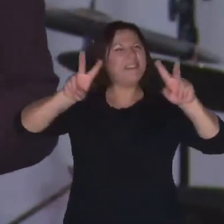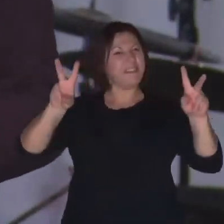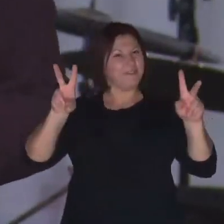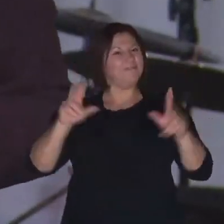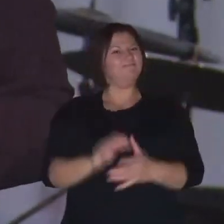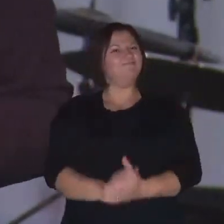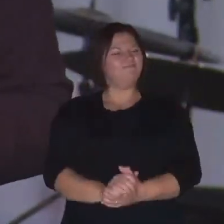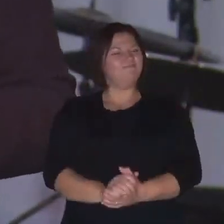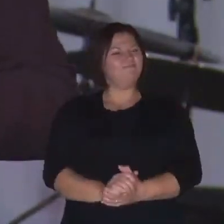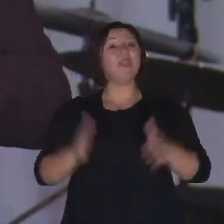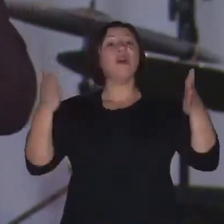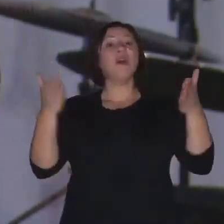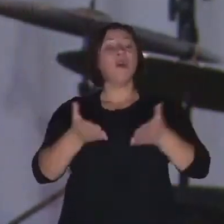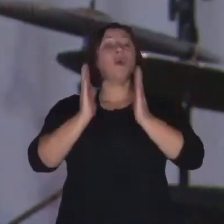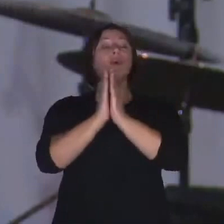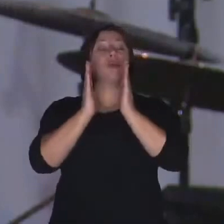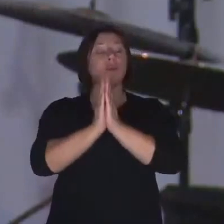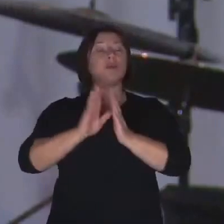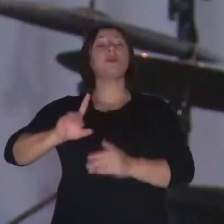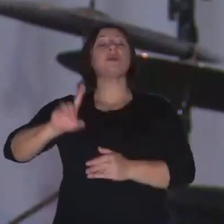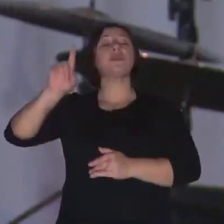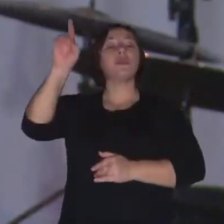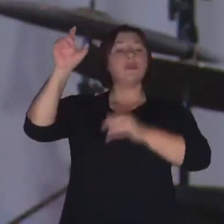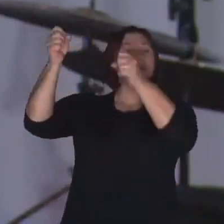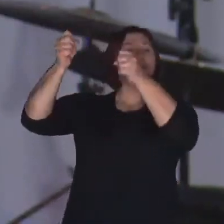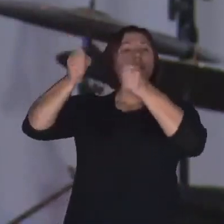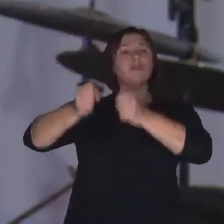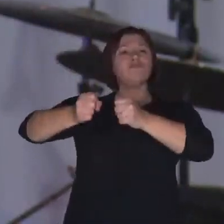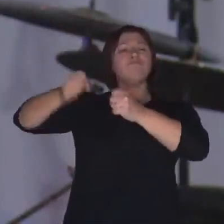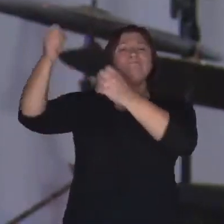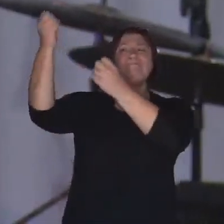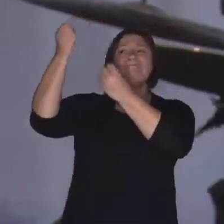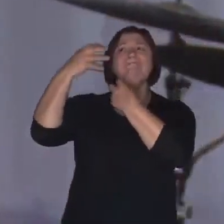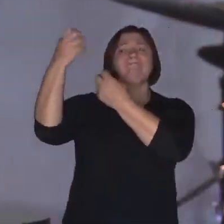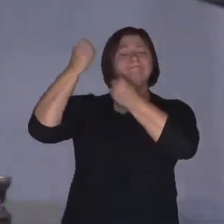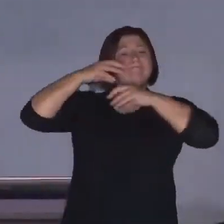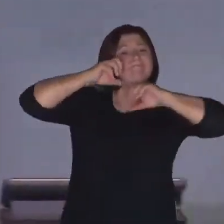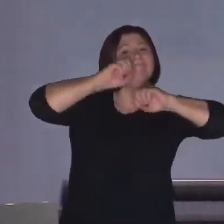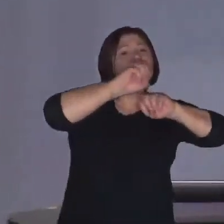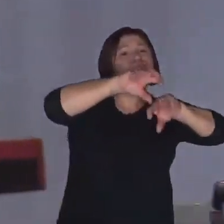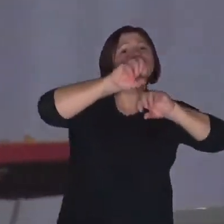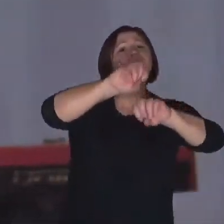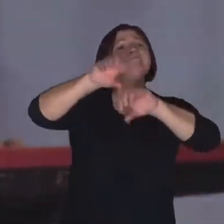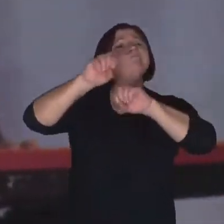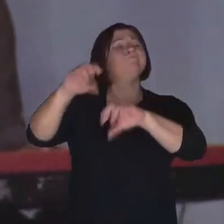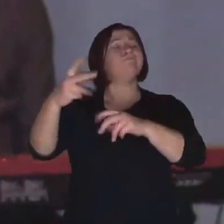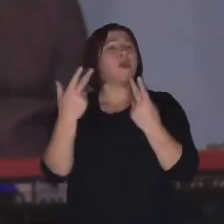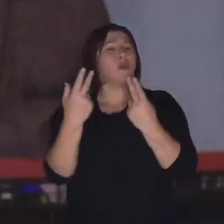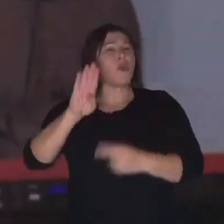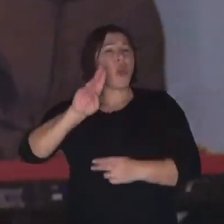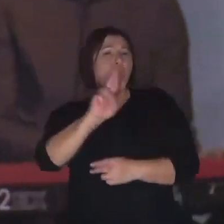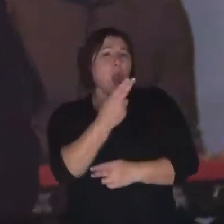possa nos ensinar que assim como os hebreus... Posso contar uma curiosidade aqui, Ferreira? Não sei se você sabe